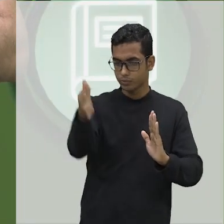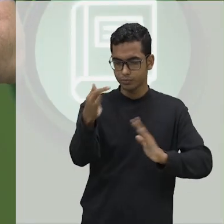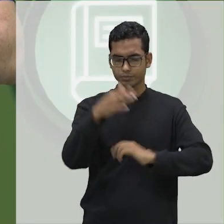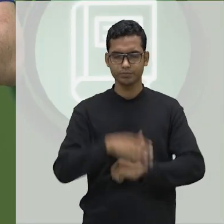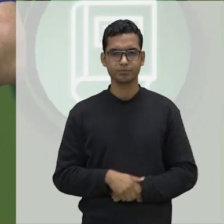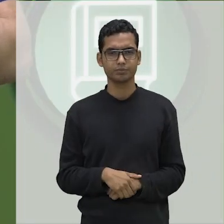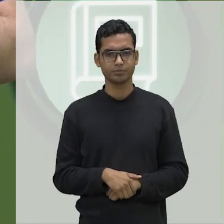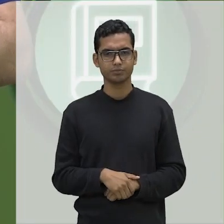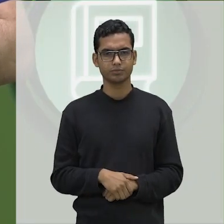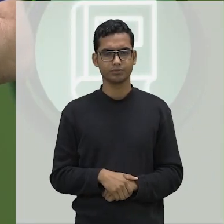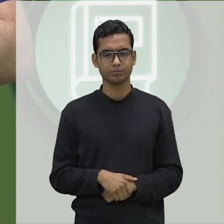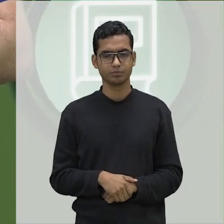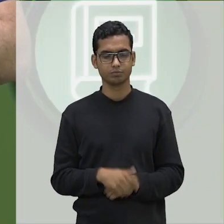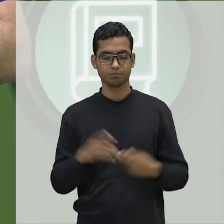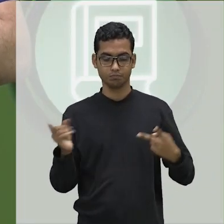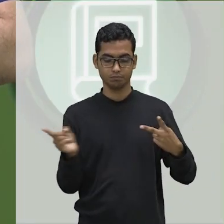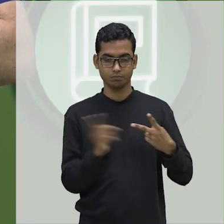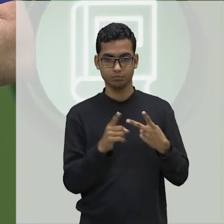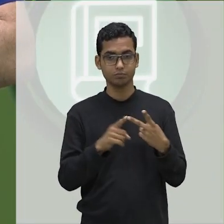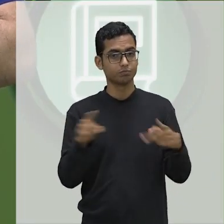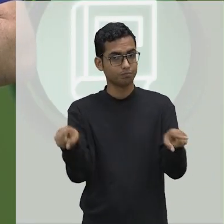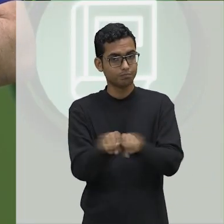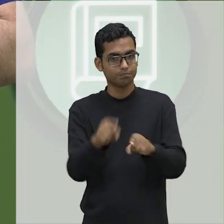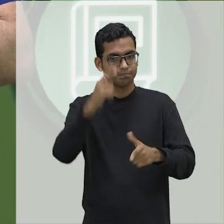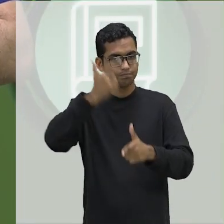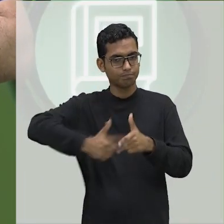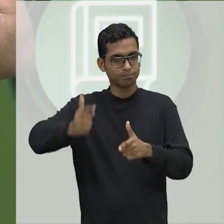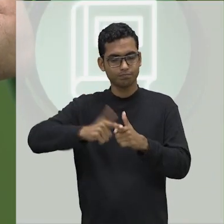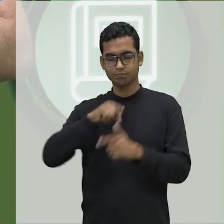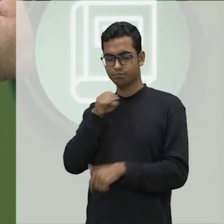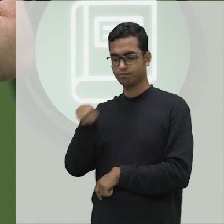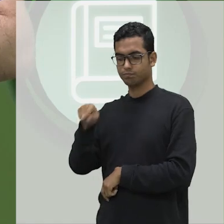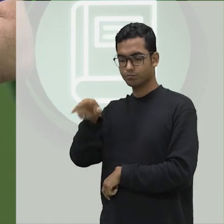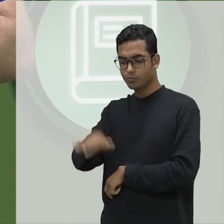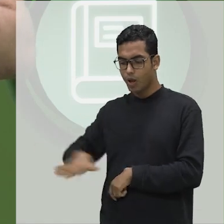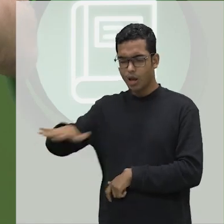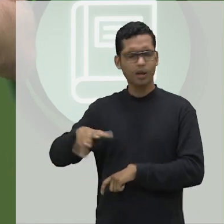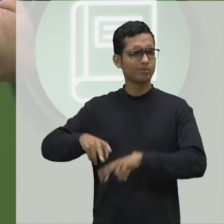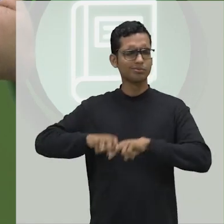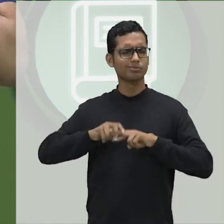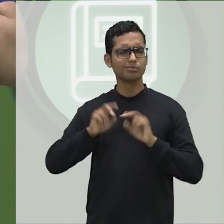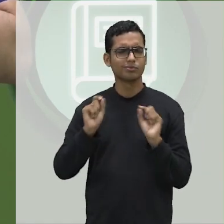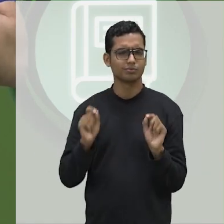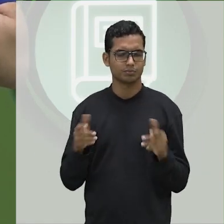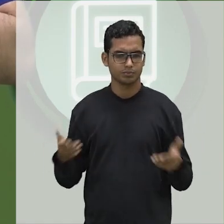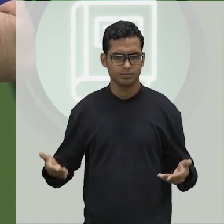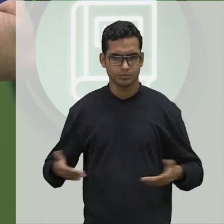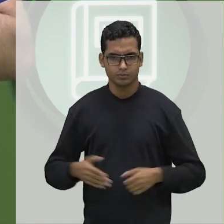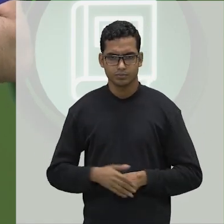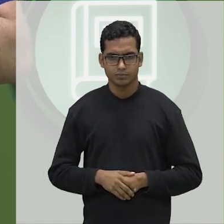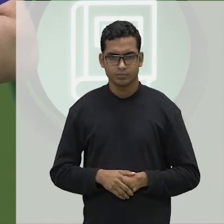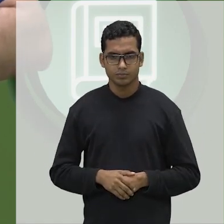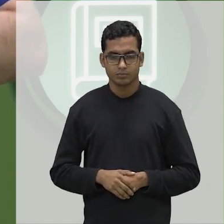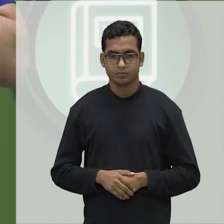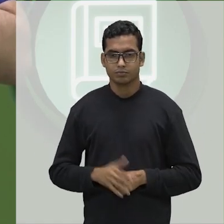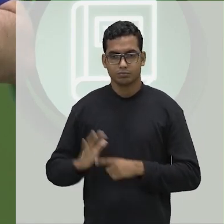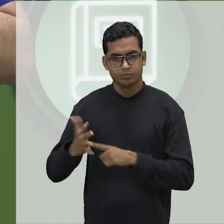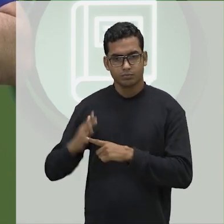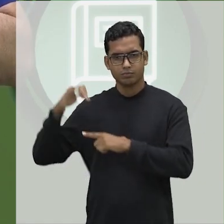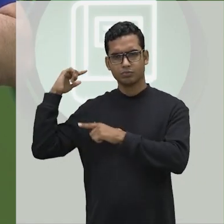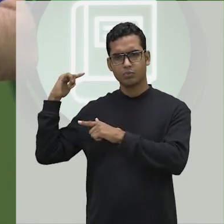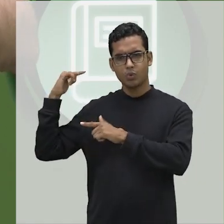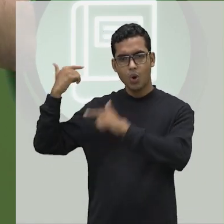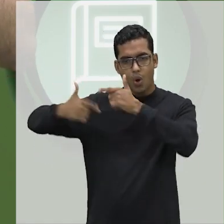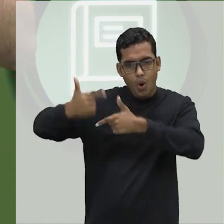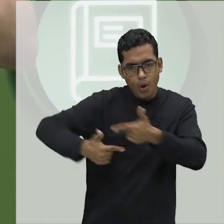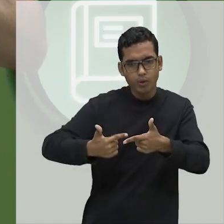o determinismo também é um problema da física, porque o que é que acontece? Na mecânica clássica, aquela que a gente vem